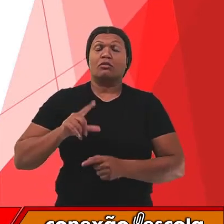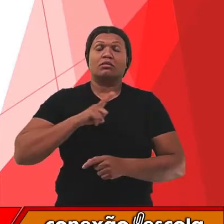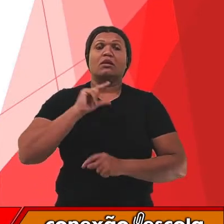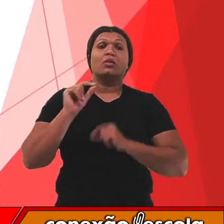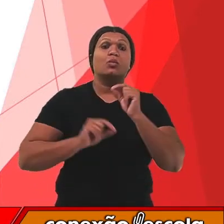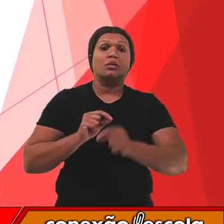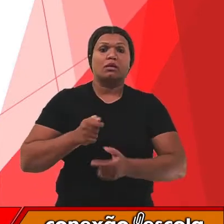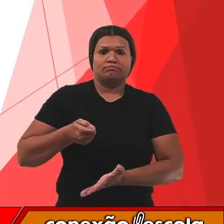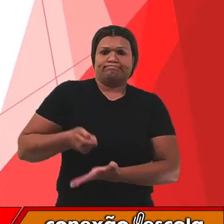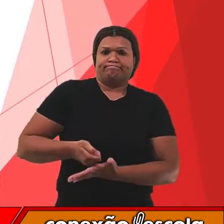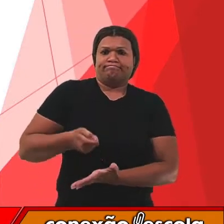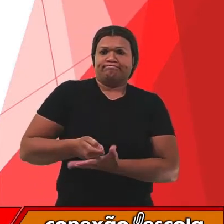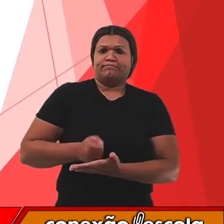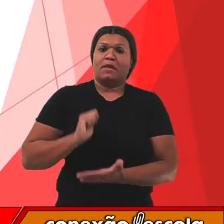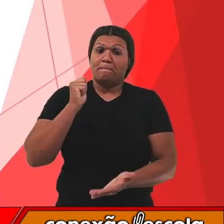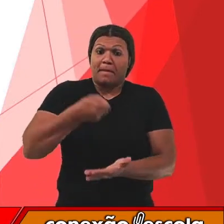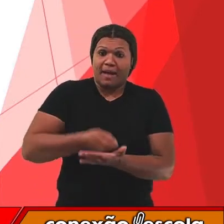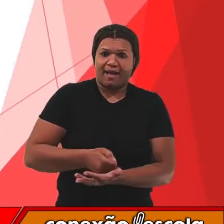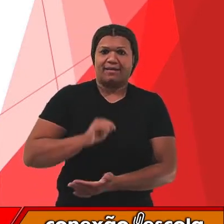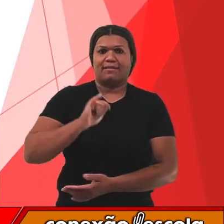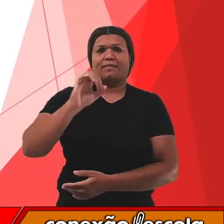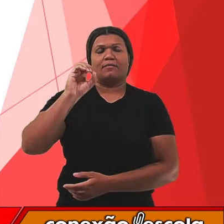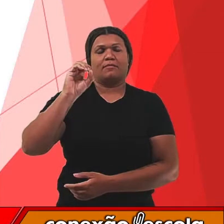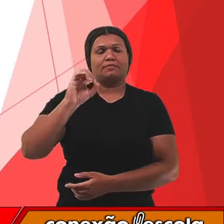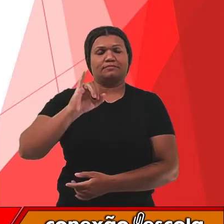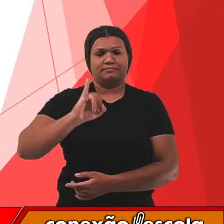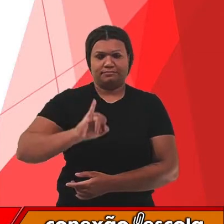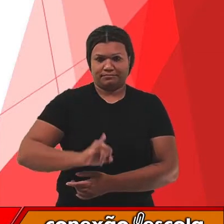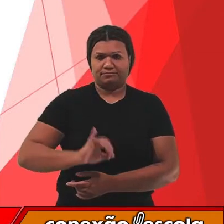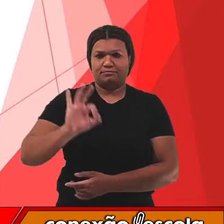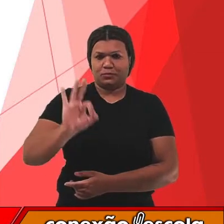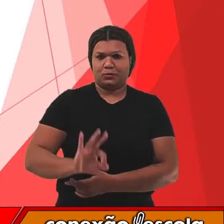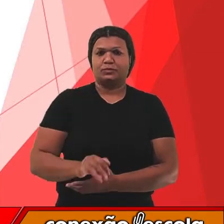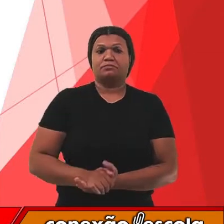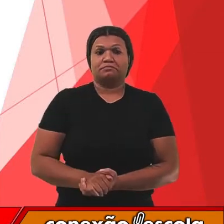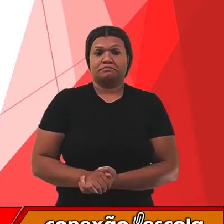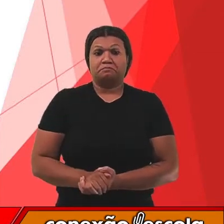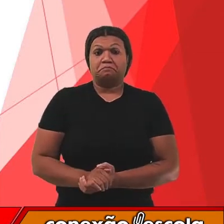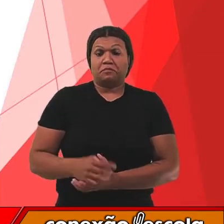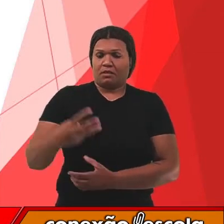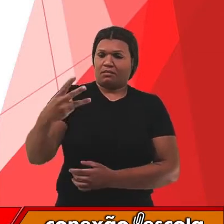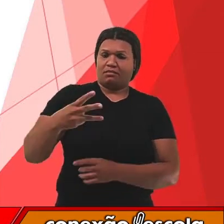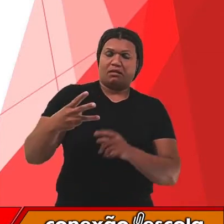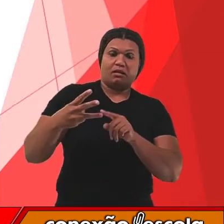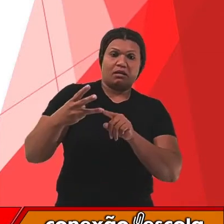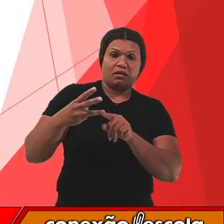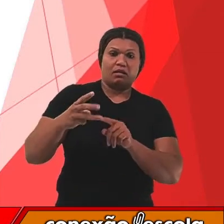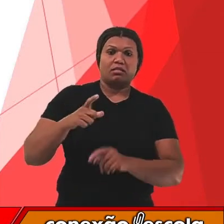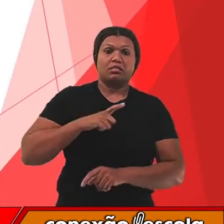e impostos. E esse terceiro estado correspondia a